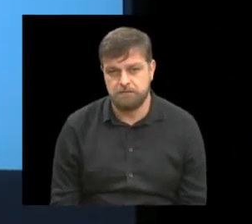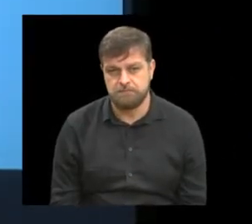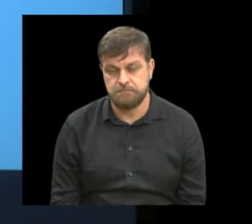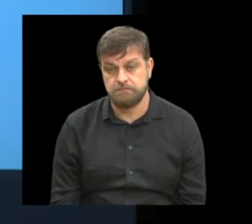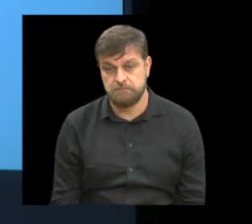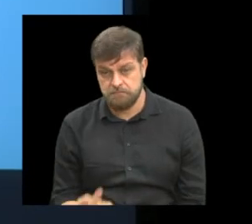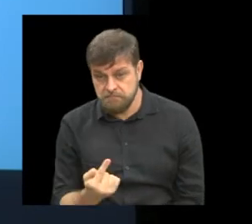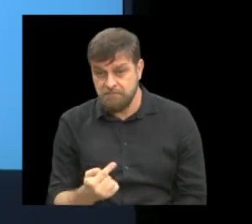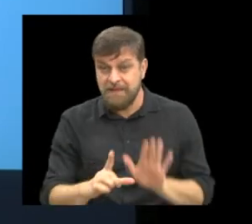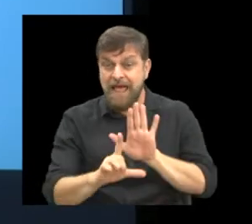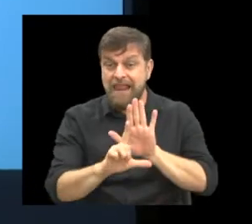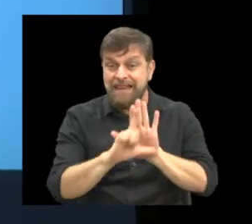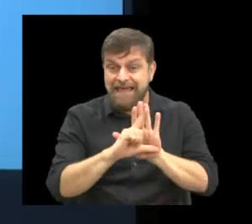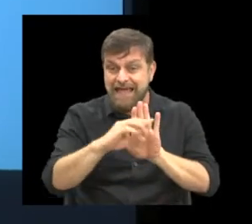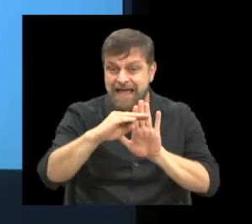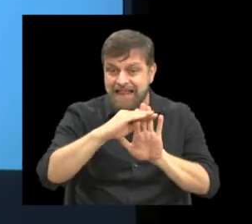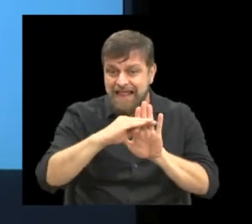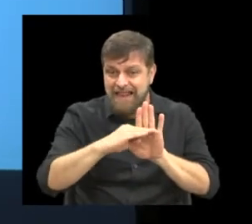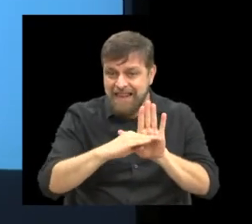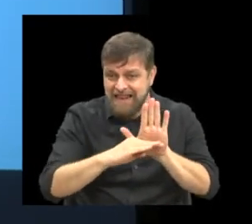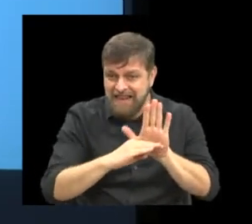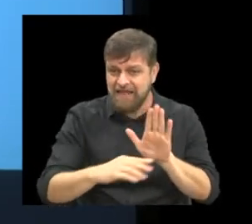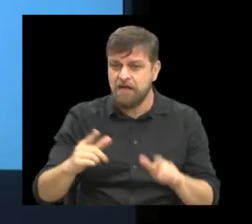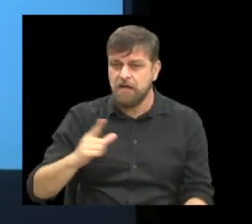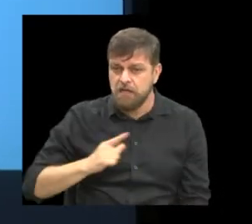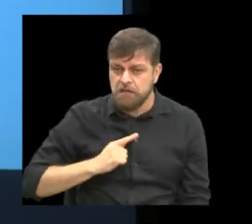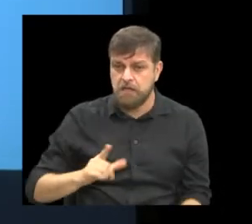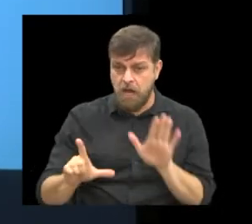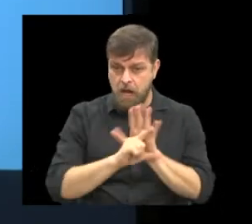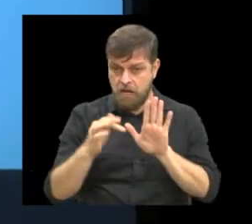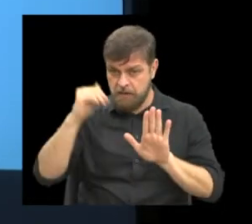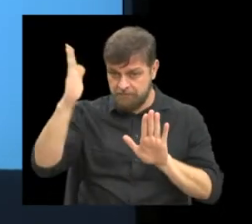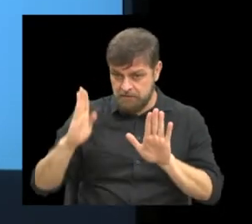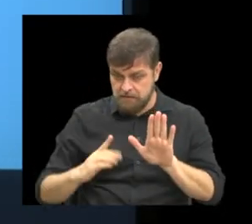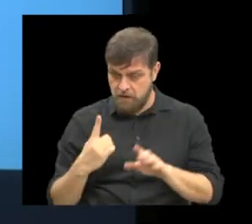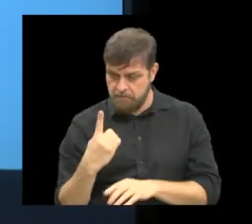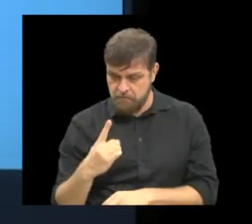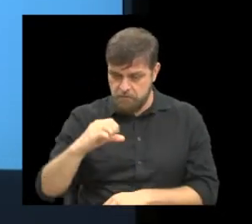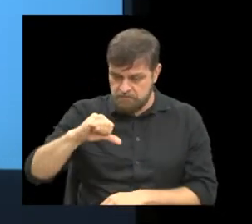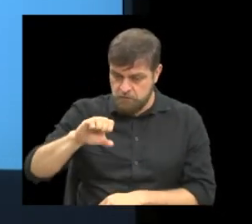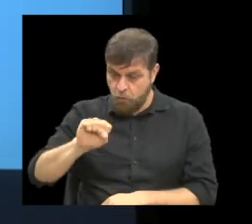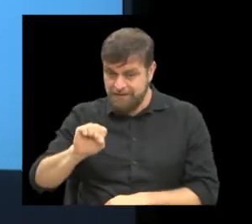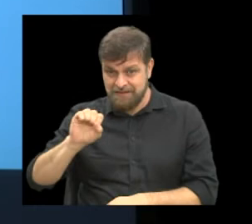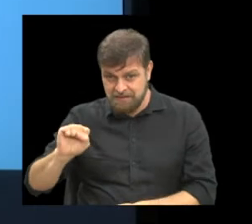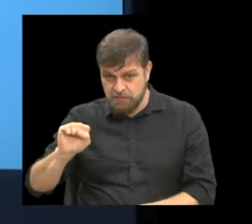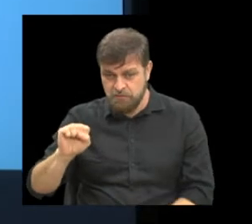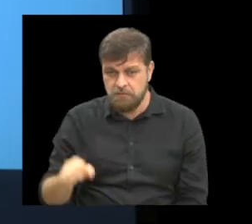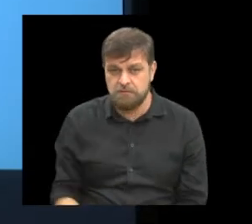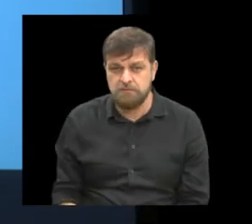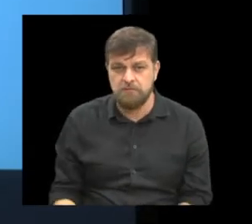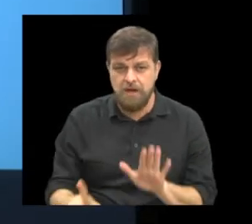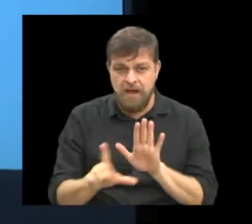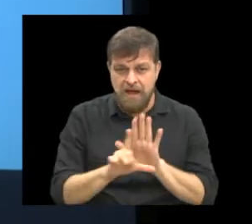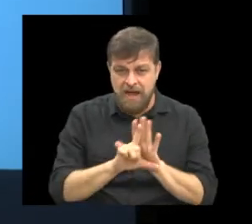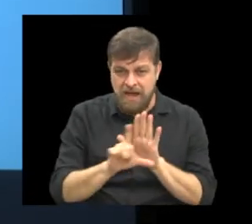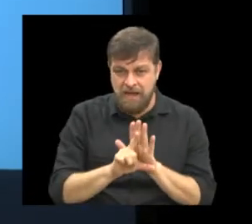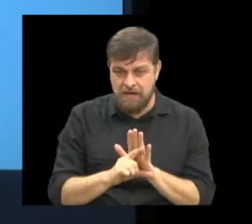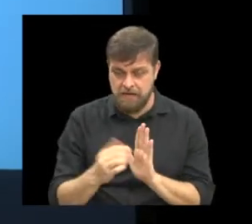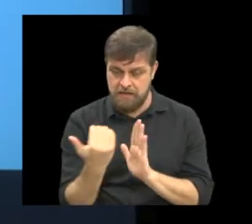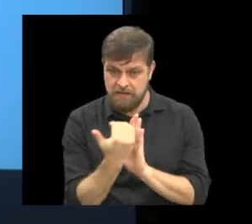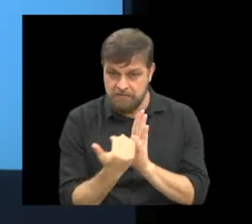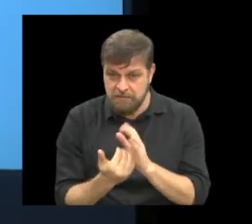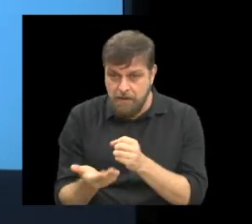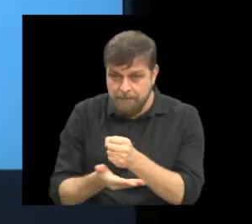E aqui a legislação, né? Existe a Constituição Federal de 1988, a Lei de Diretrizes e Bases,